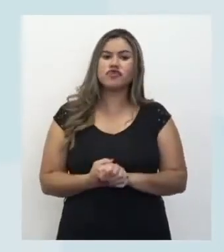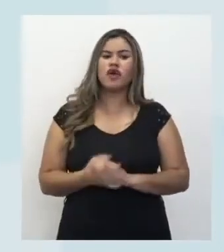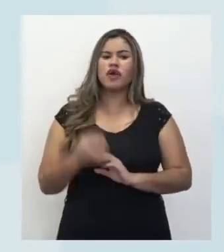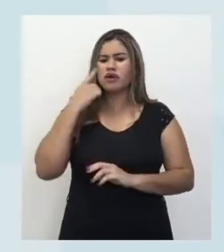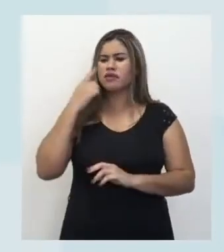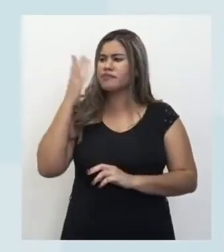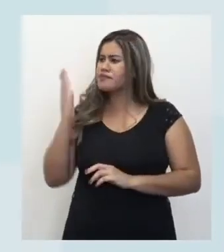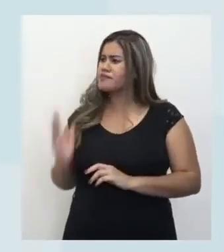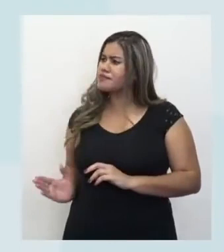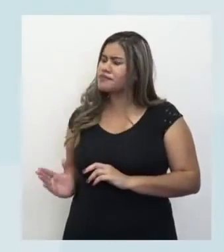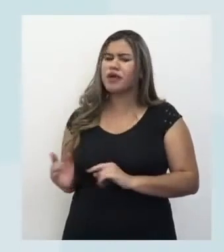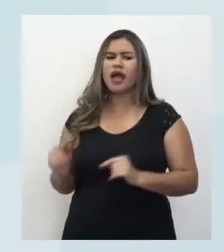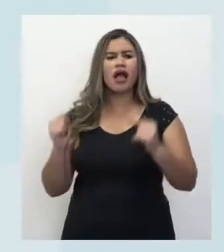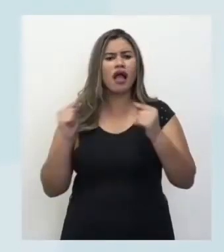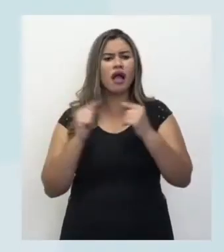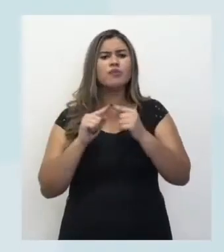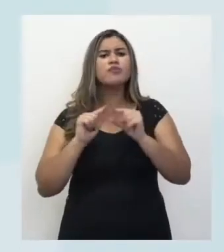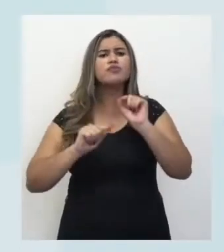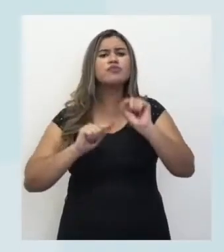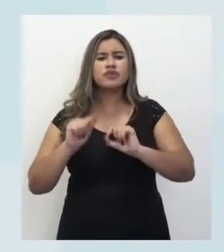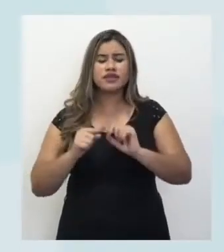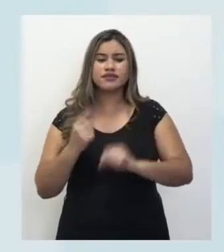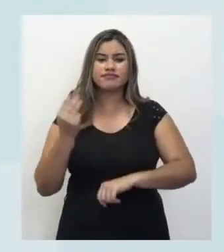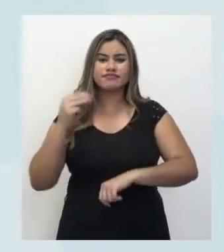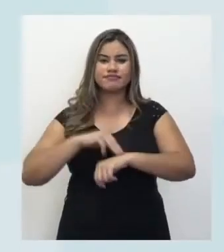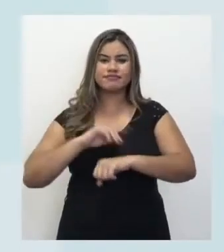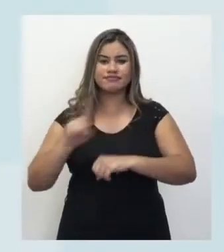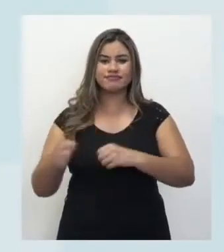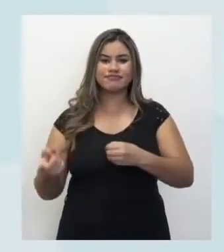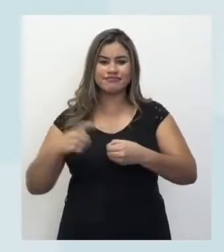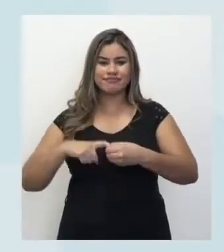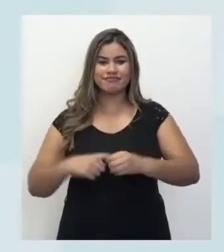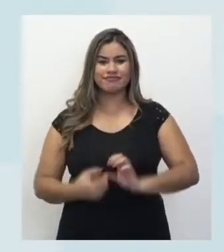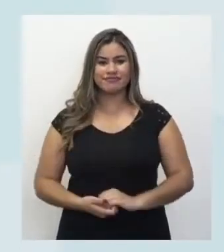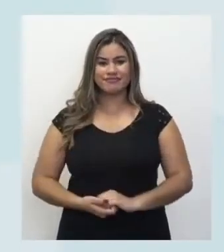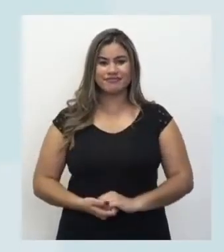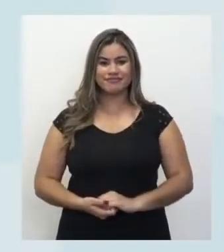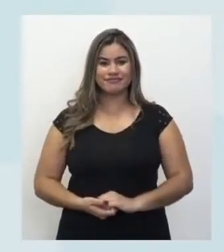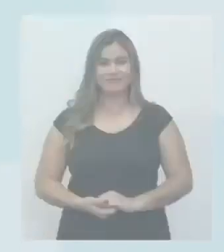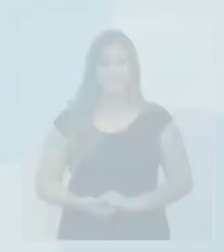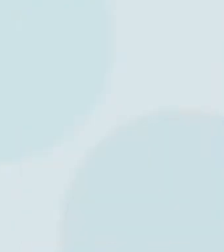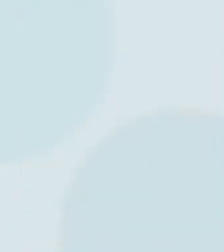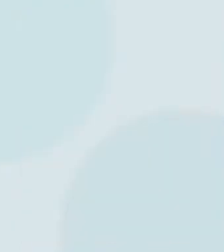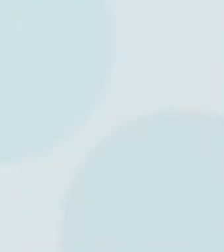trecho, quais seriam estes valores? 1 minuto e já voltamos.